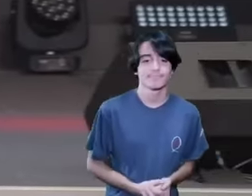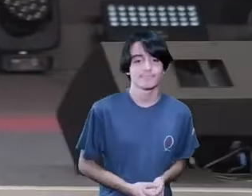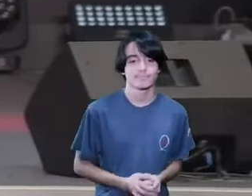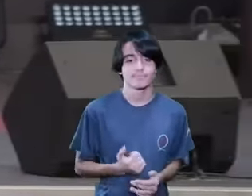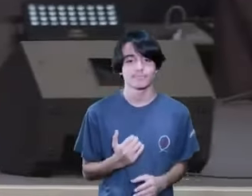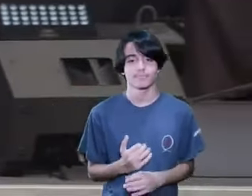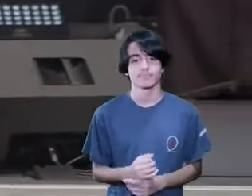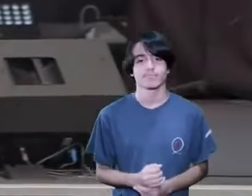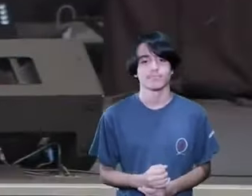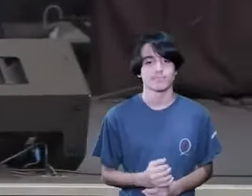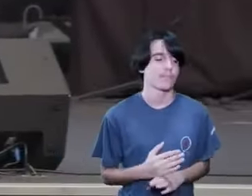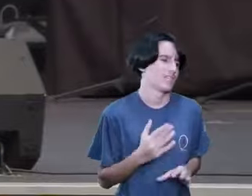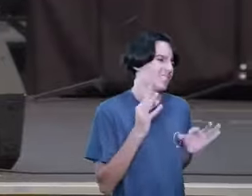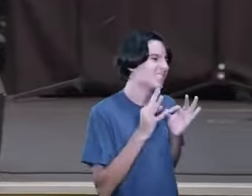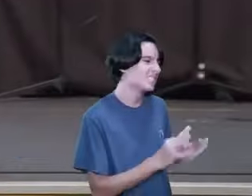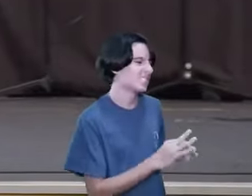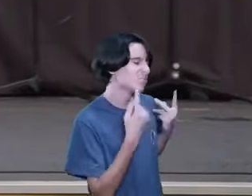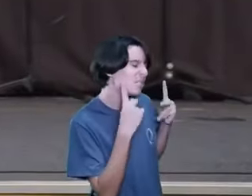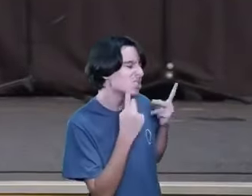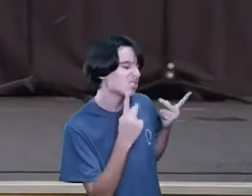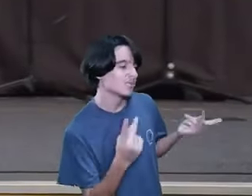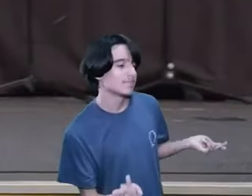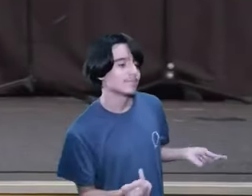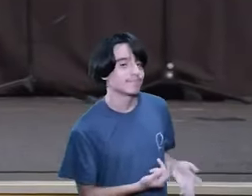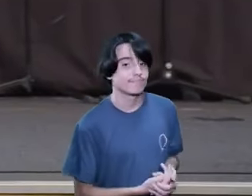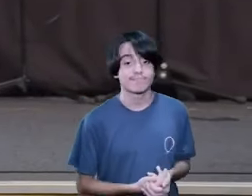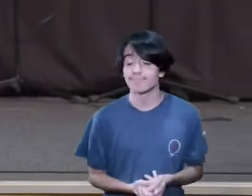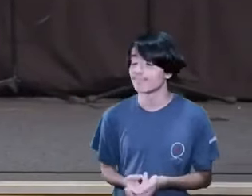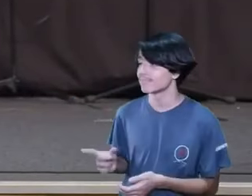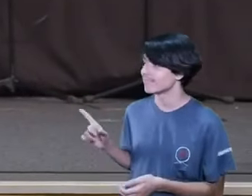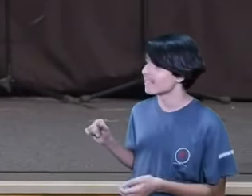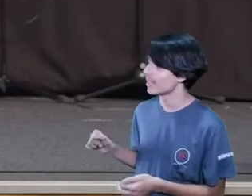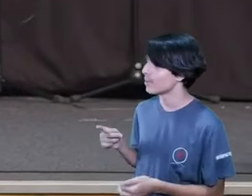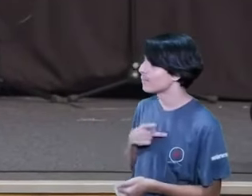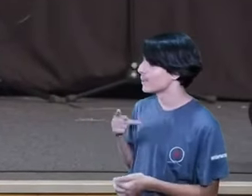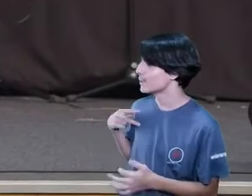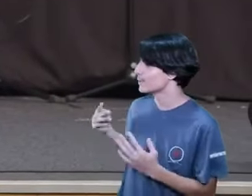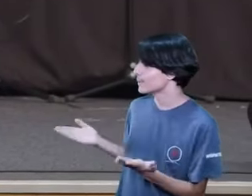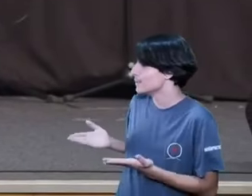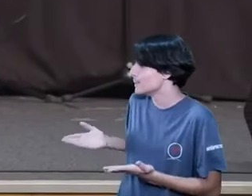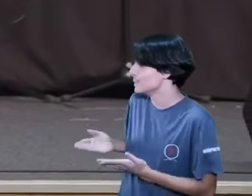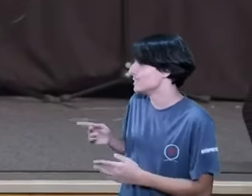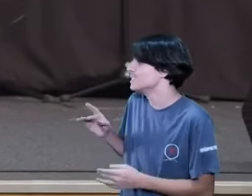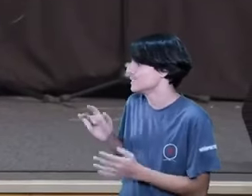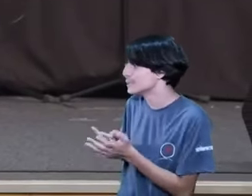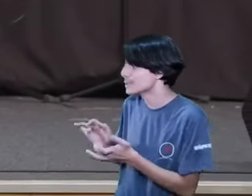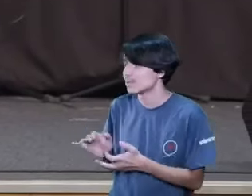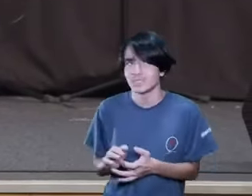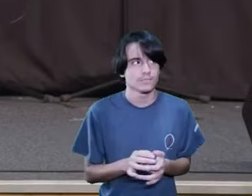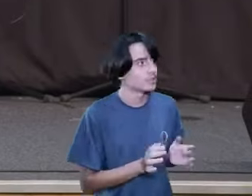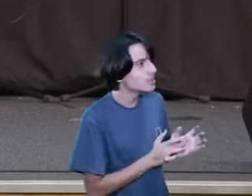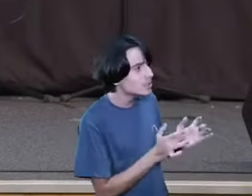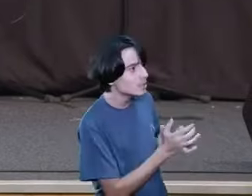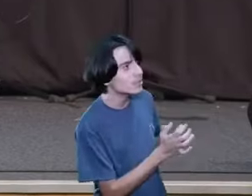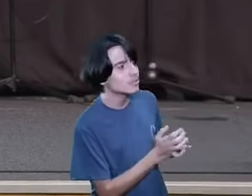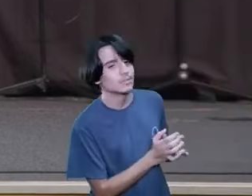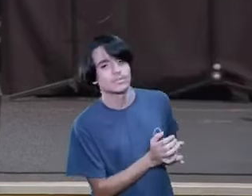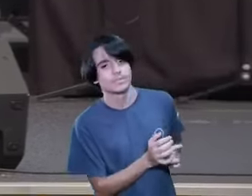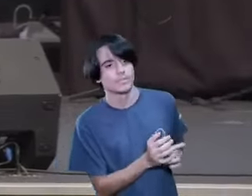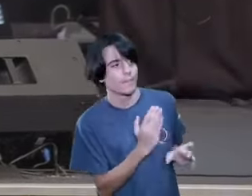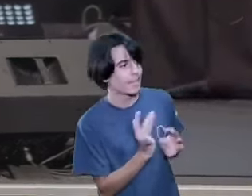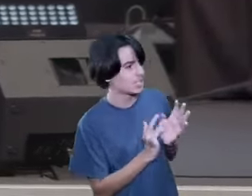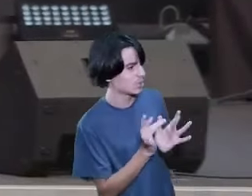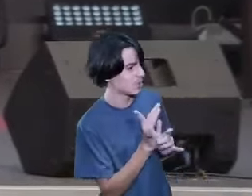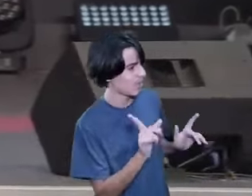mas com certeza foi o pregador. É, cara, e pior que o pregador hoje foi Jesus. Jesus? Mas Jesus não é um